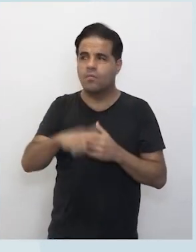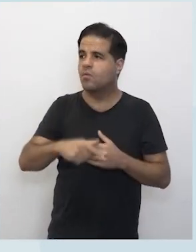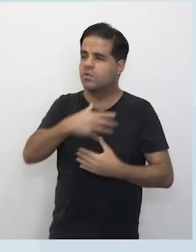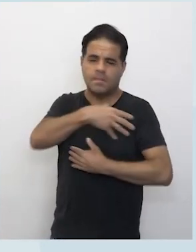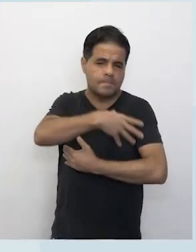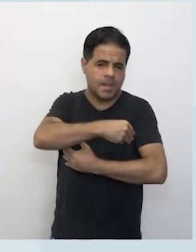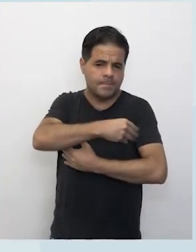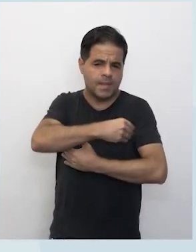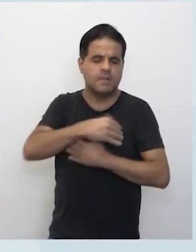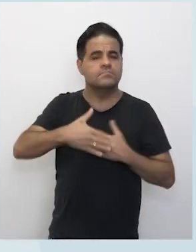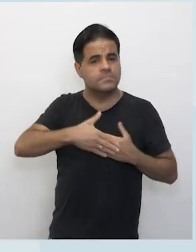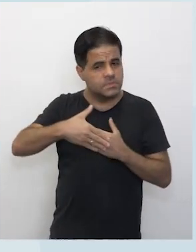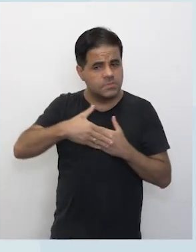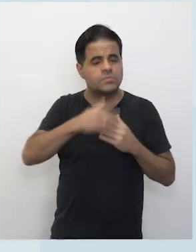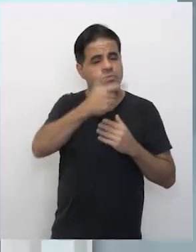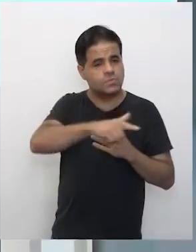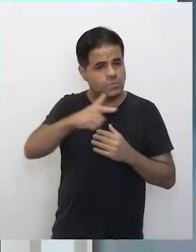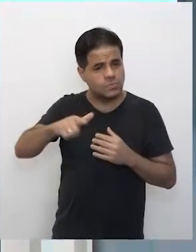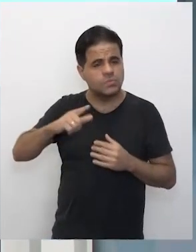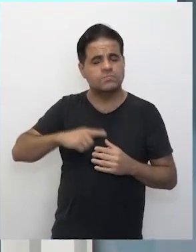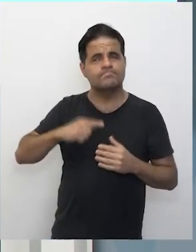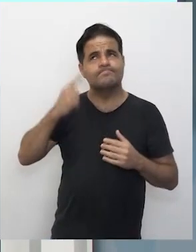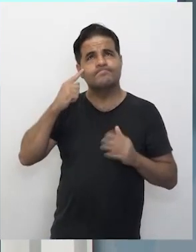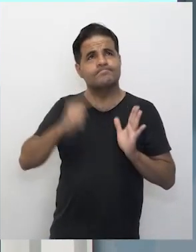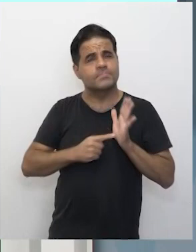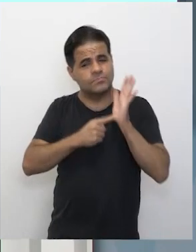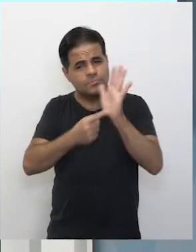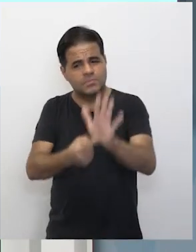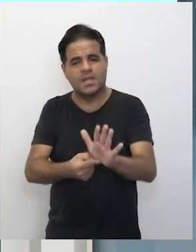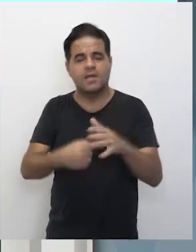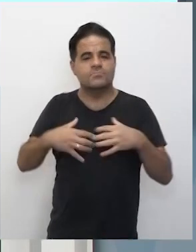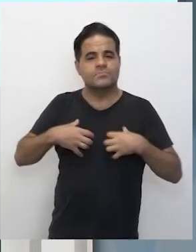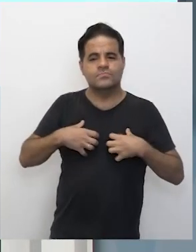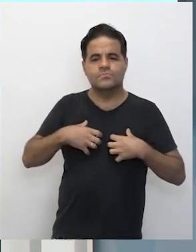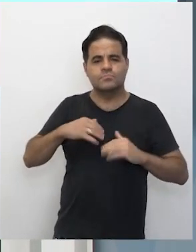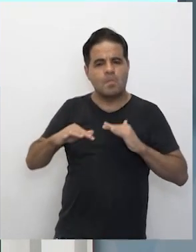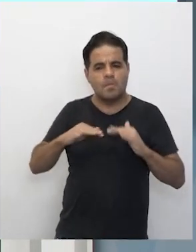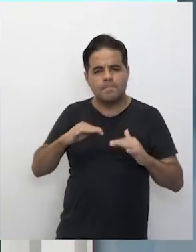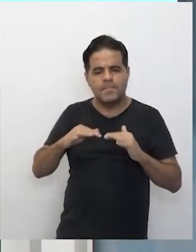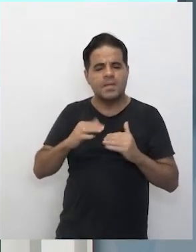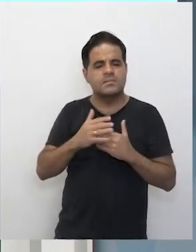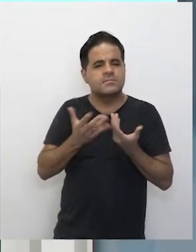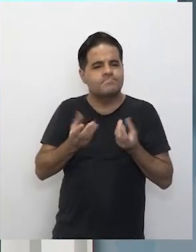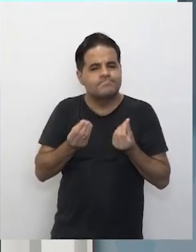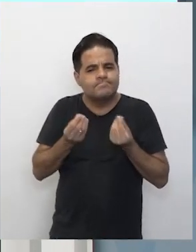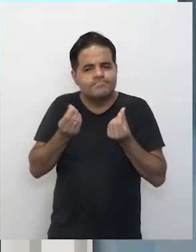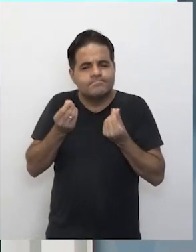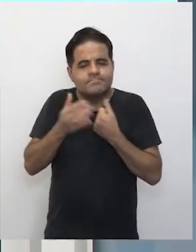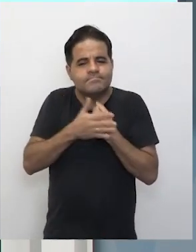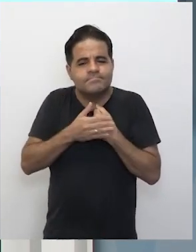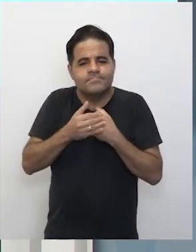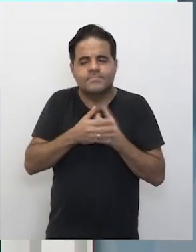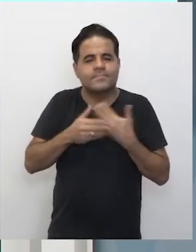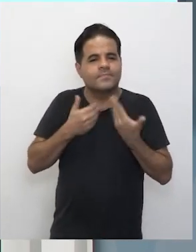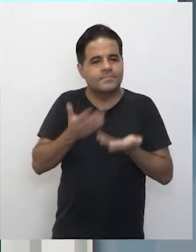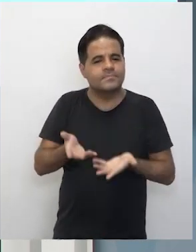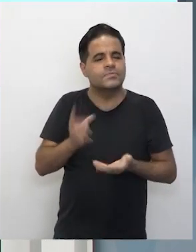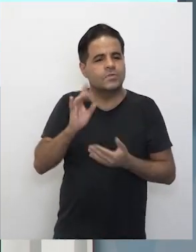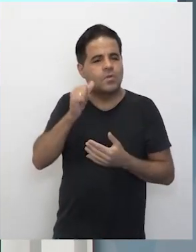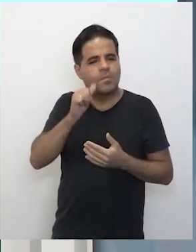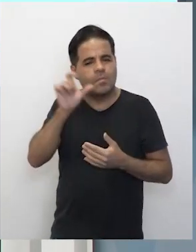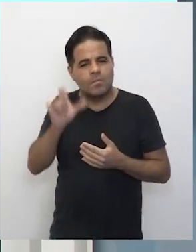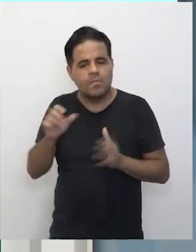bebê, né? Então, outros artistas têm essa abordagem, mas com esse momento tão terno, né, de uma mãe amamentando seu filho, só uma mulher